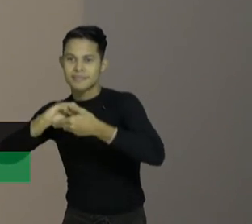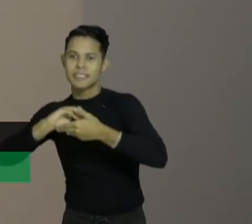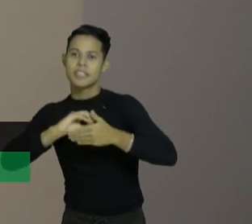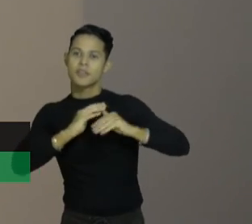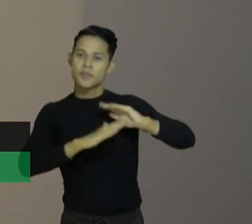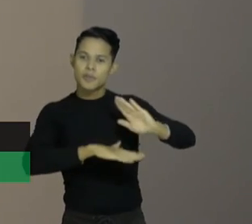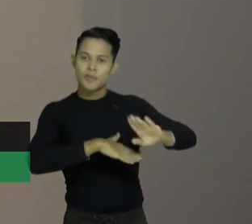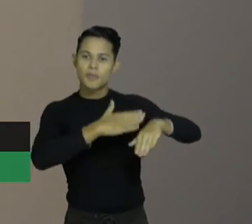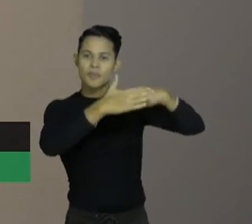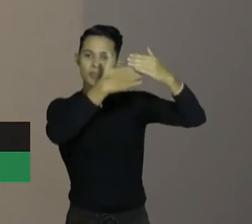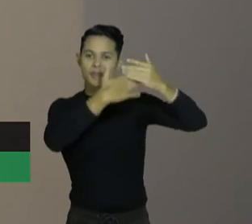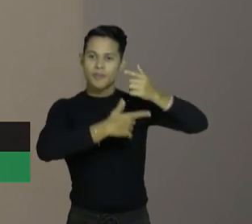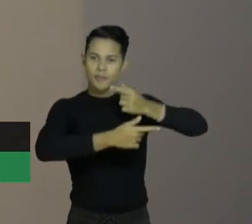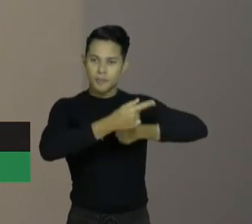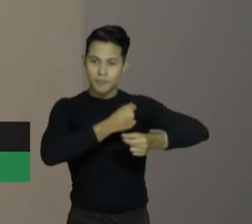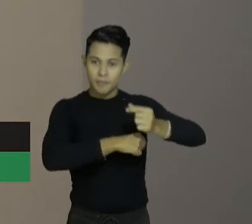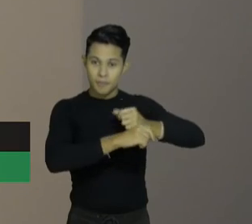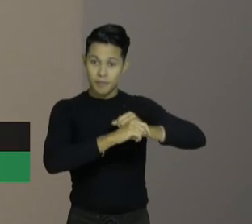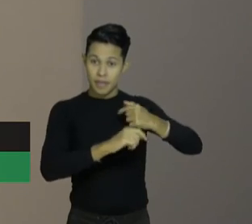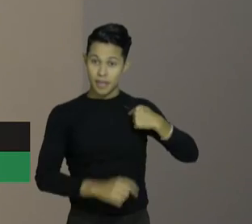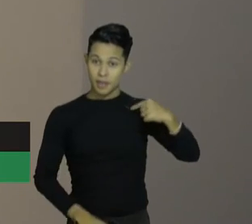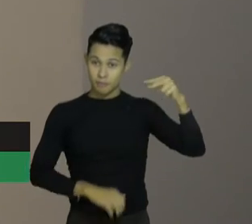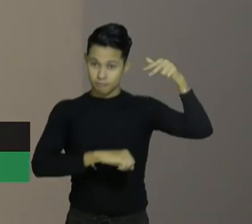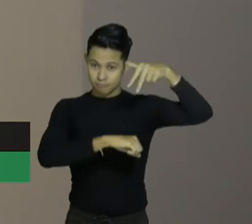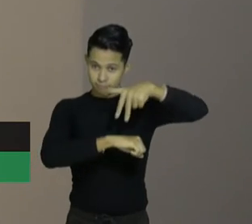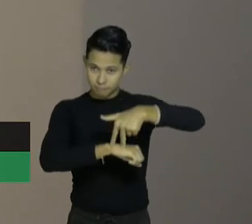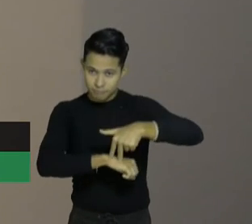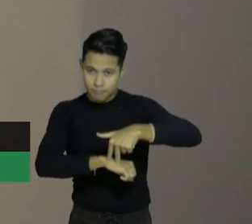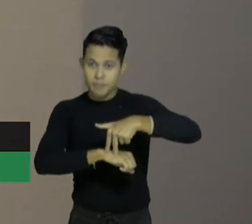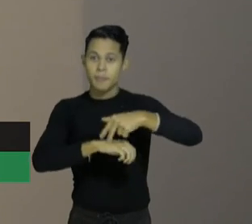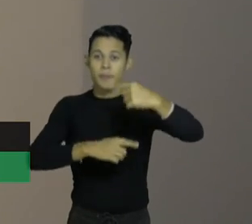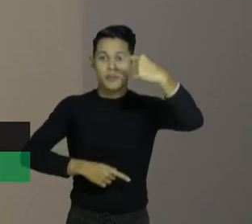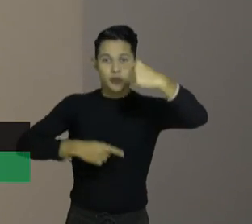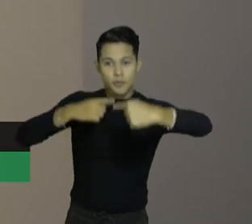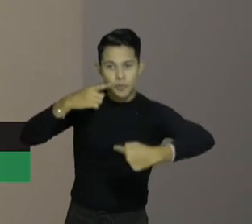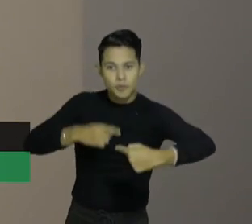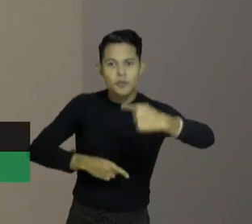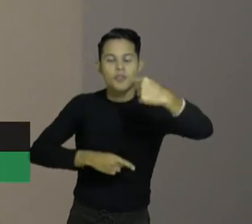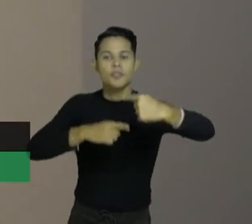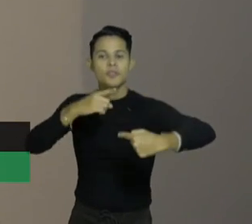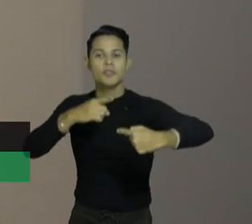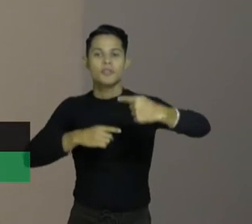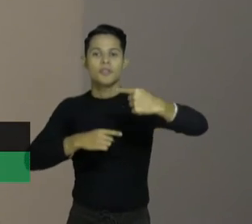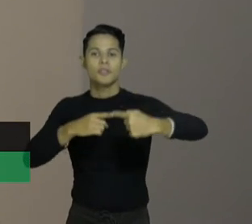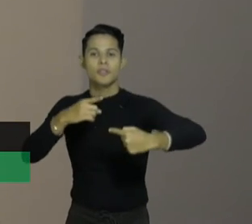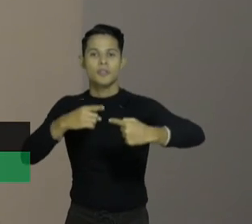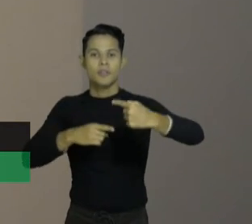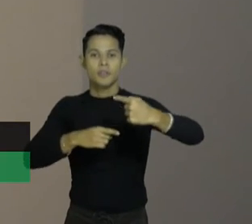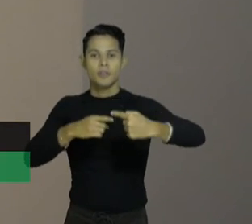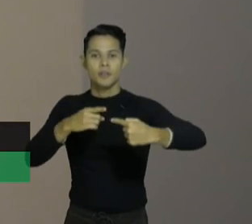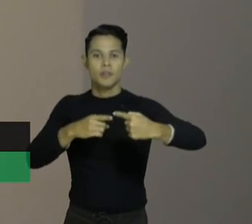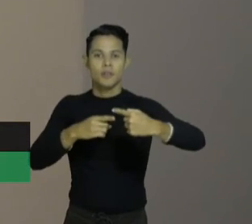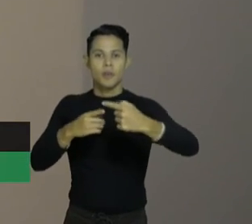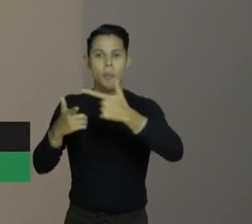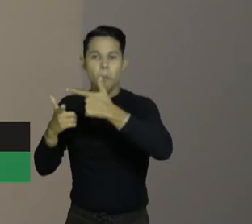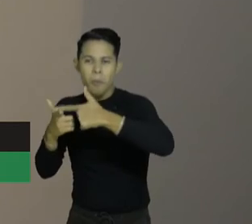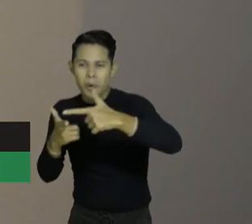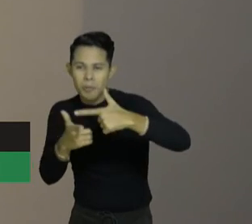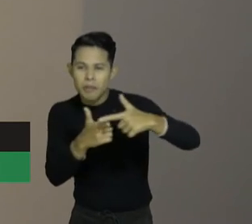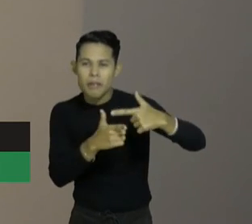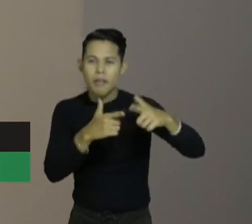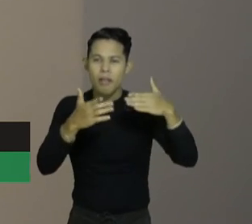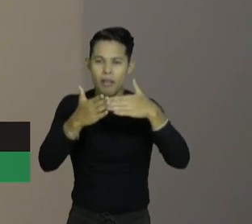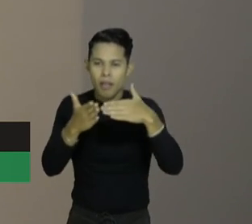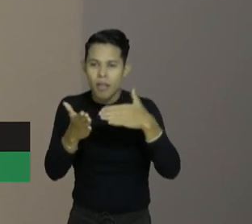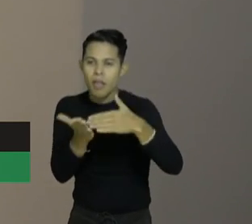económico e eu estou aqui para discutir as implicações que um Tratado de livre comércio entre a